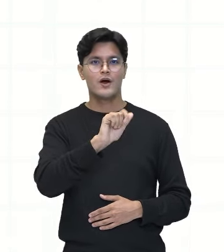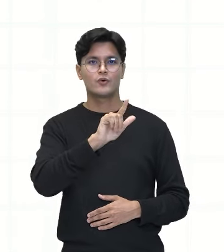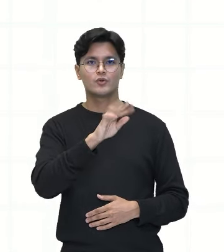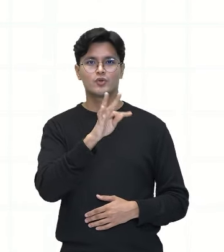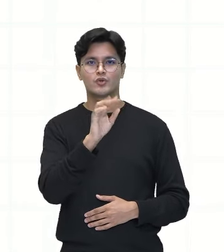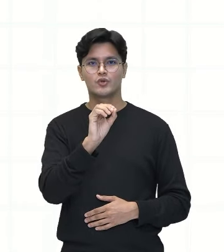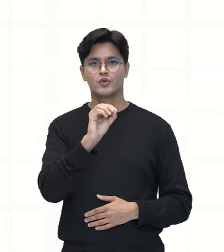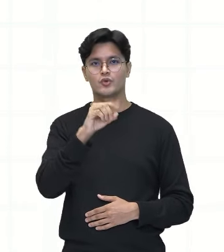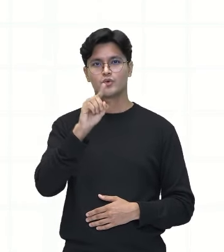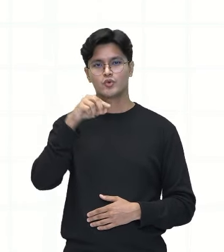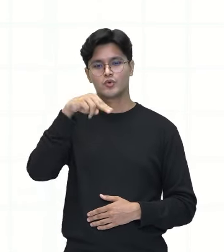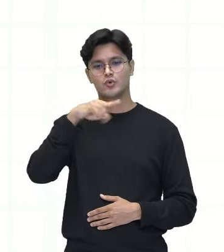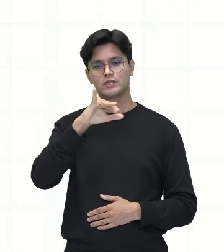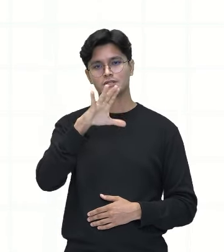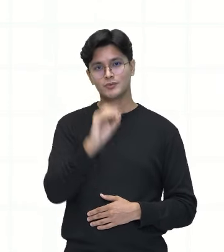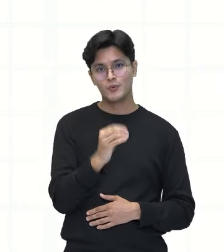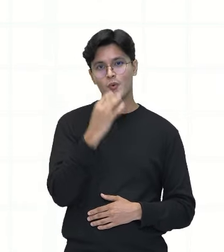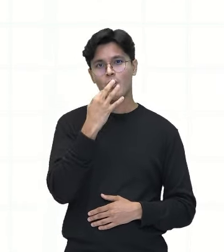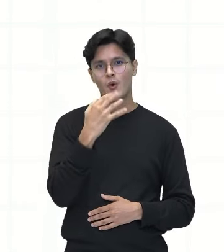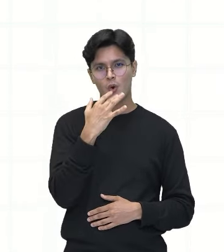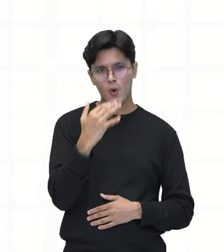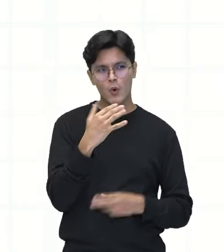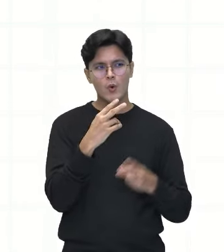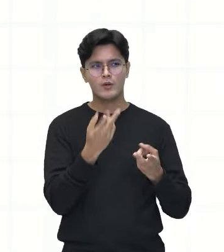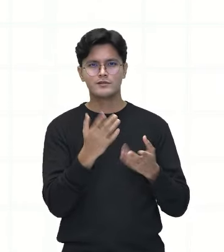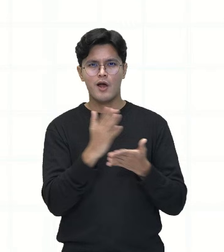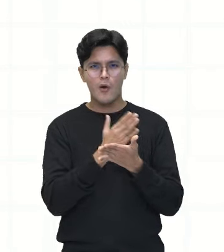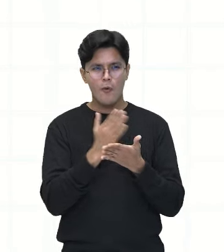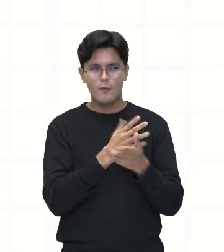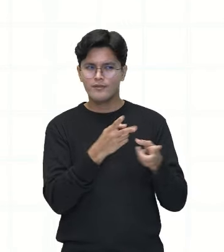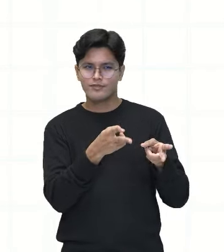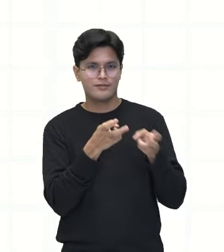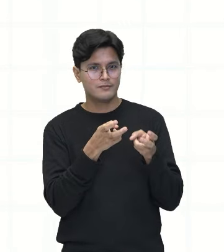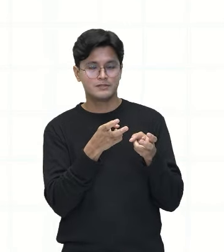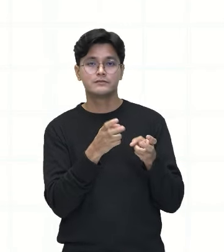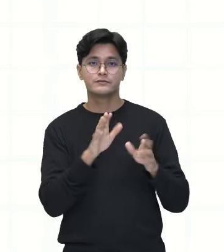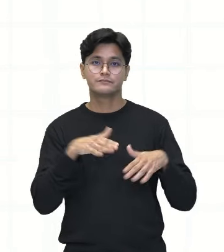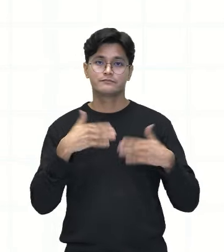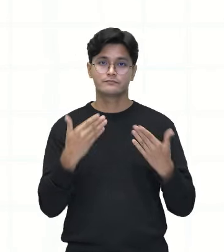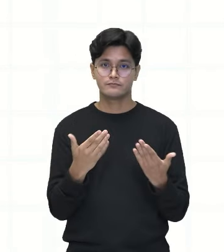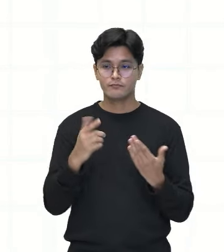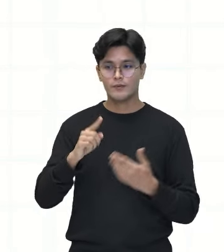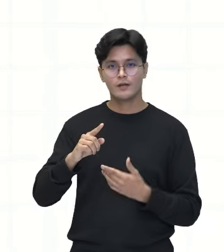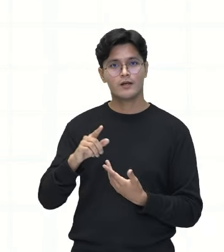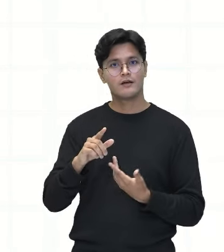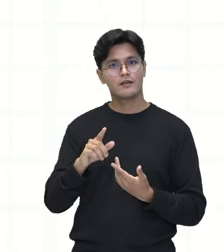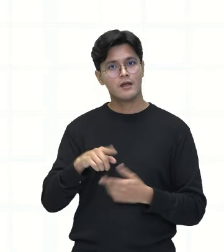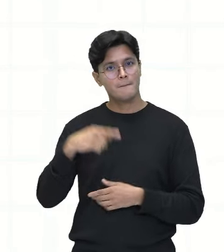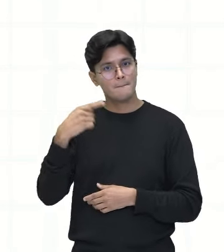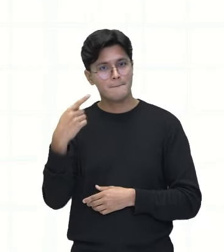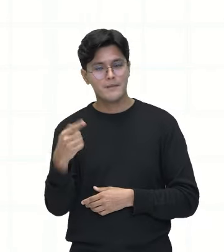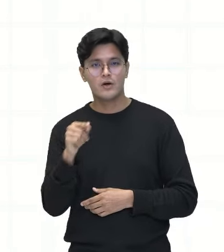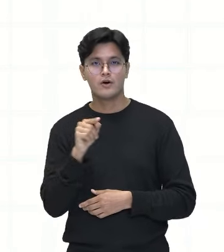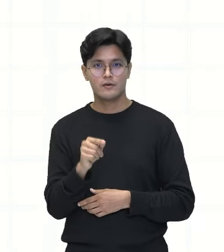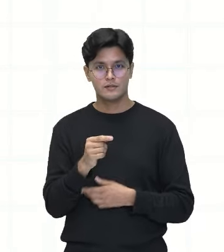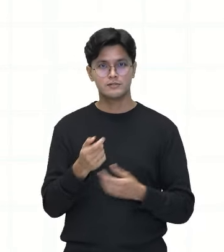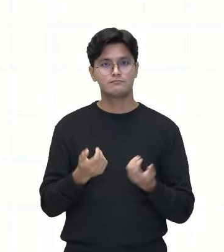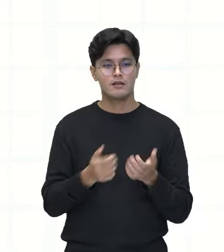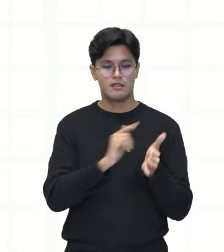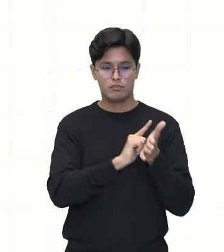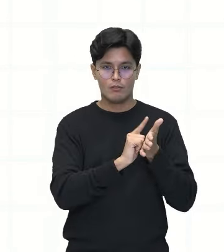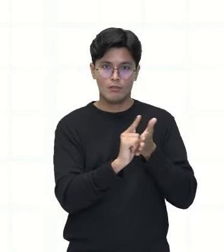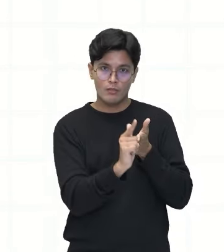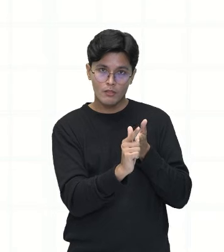does laundry, na próxima vez que ele for lavar as roupas, I will have to supervise. Vou